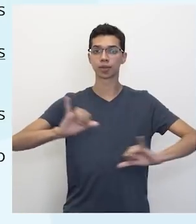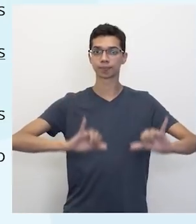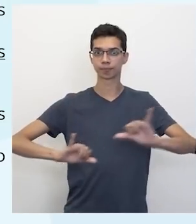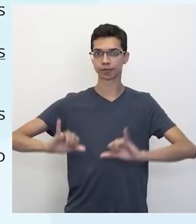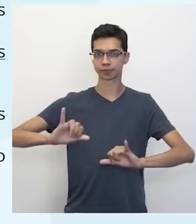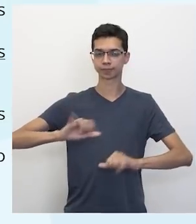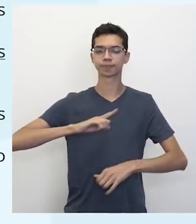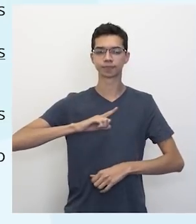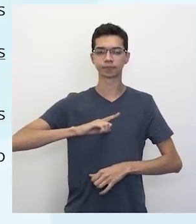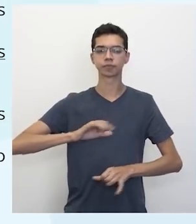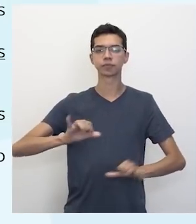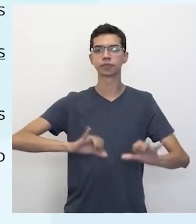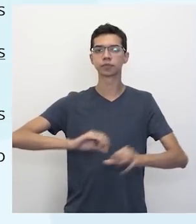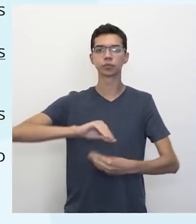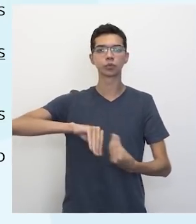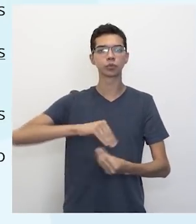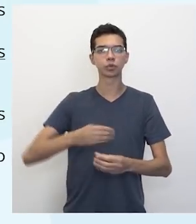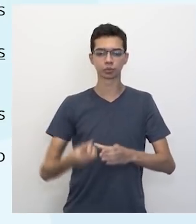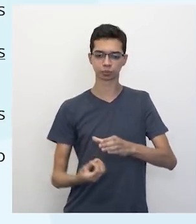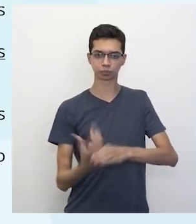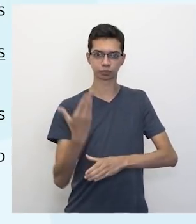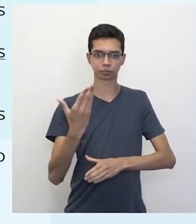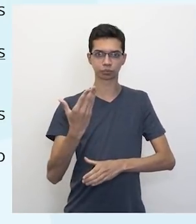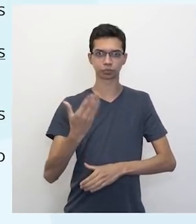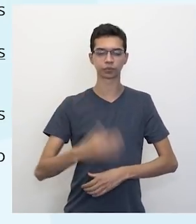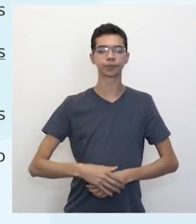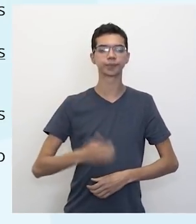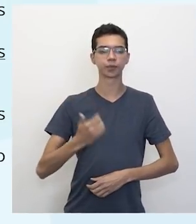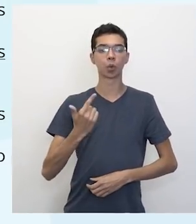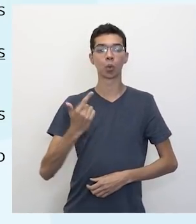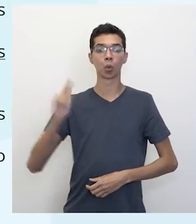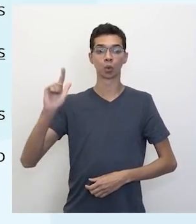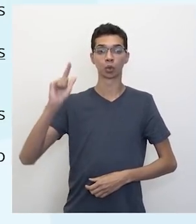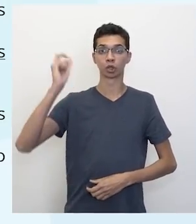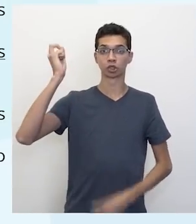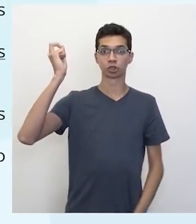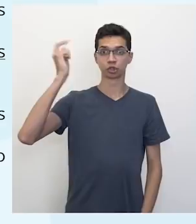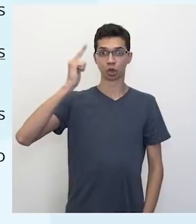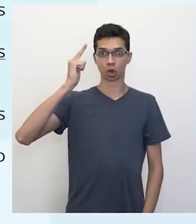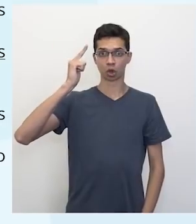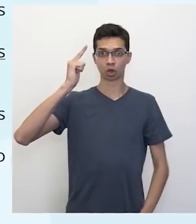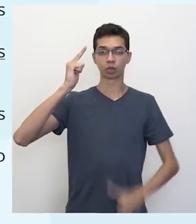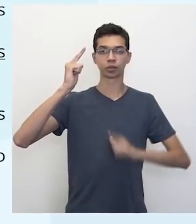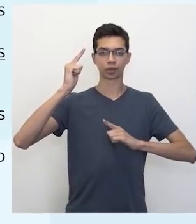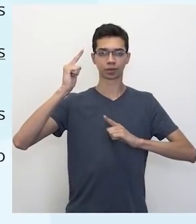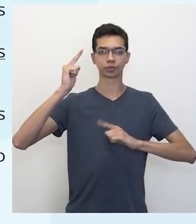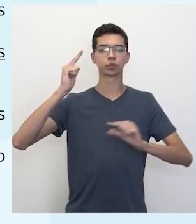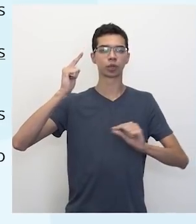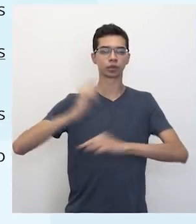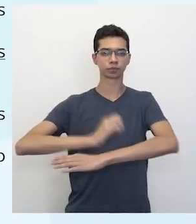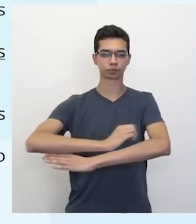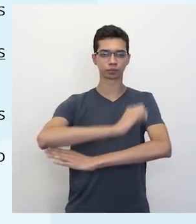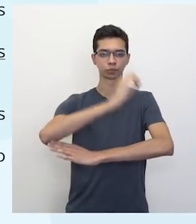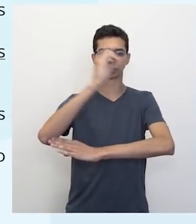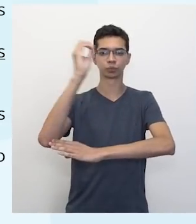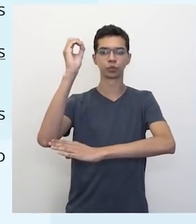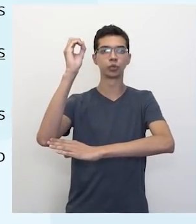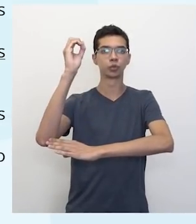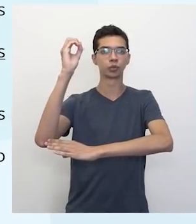uma reação química, libero uma energia química. Energia solar, que ela está bem em ênfase, né? Que é uma